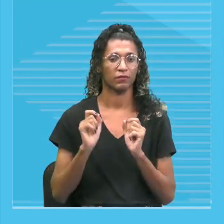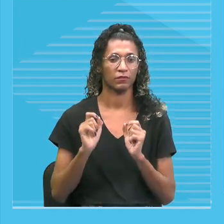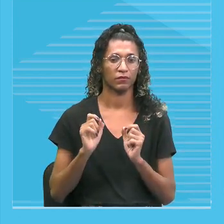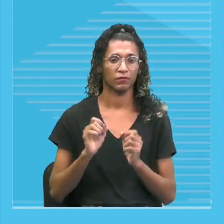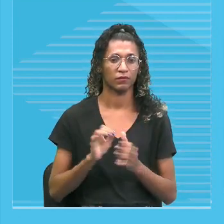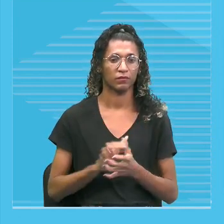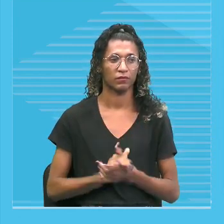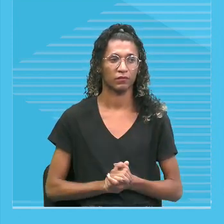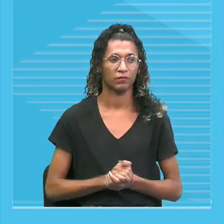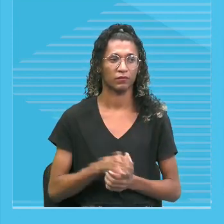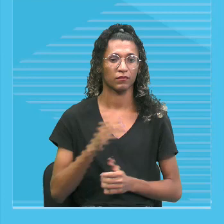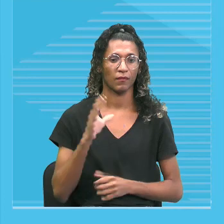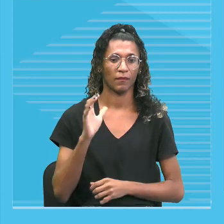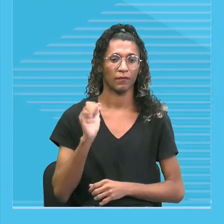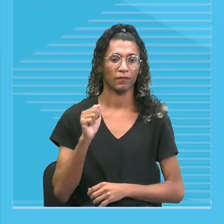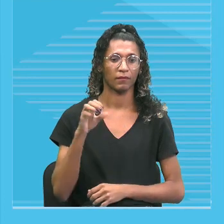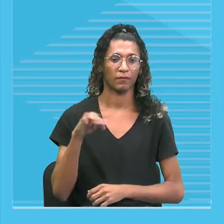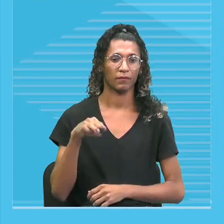serve